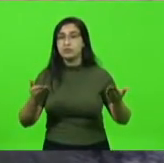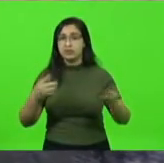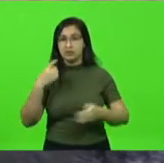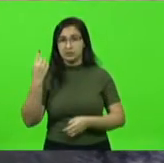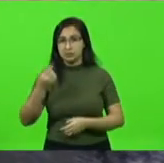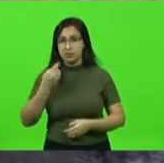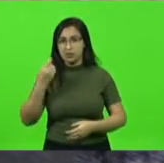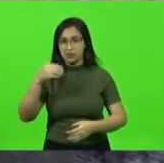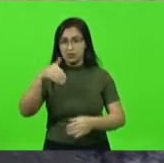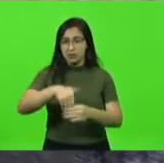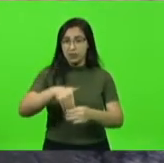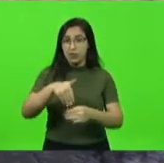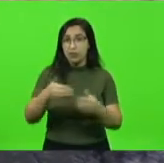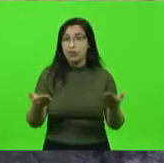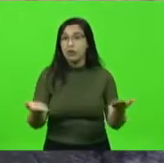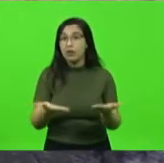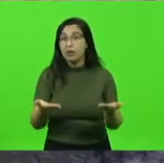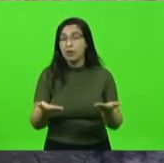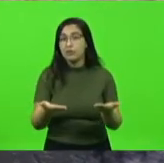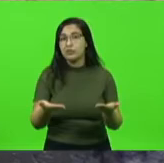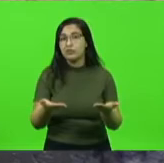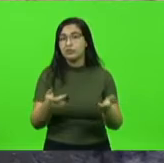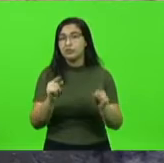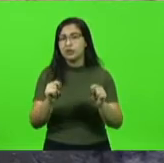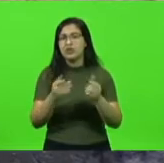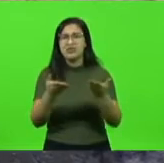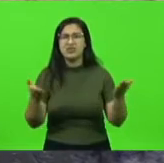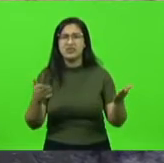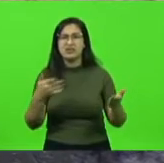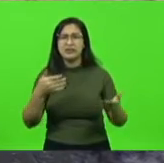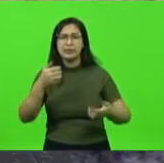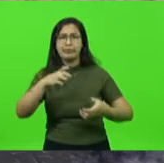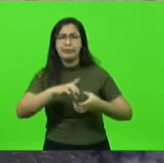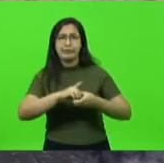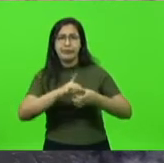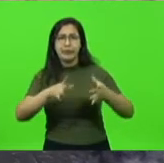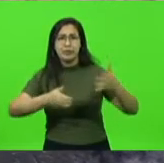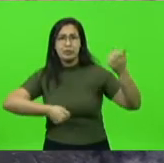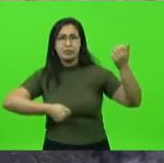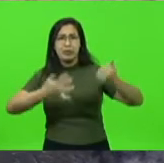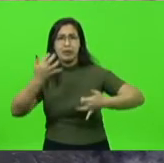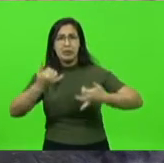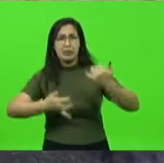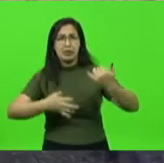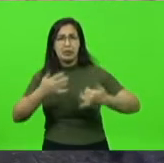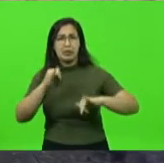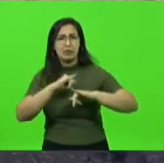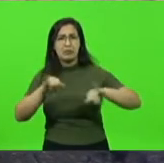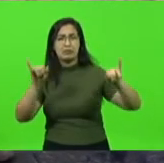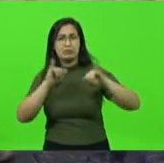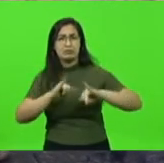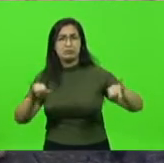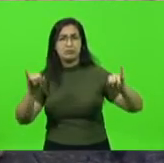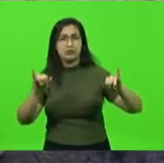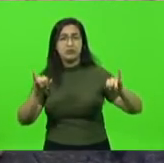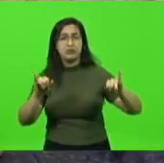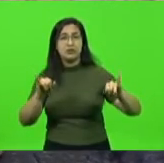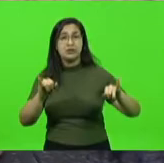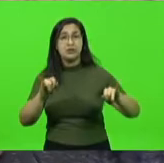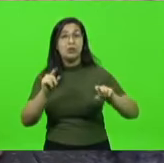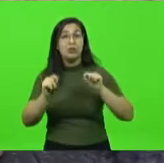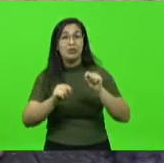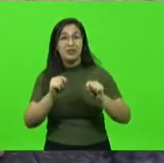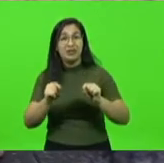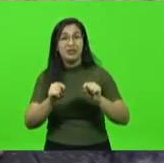aqui agora, aqui, para todos aqueles que falam sobre democracia incessantemente dentro desse plenário, é que nós estamos cerceando